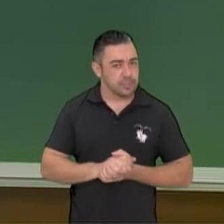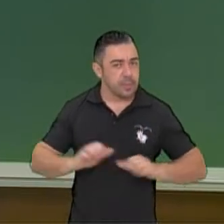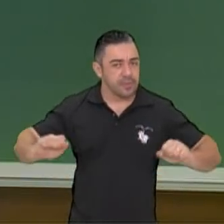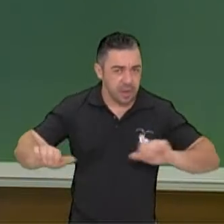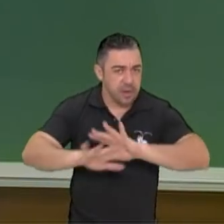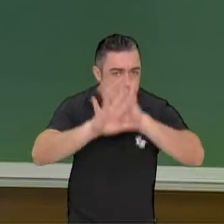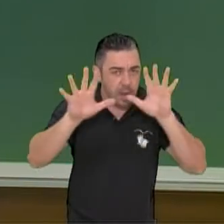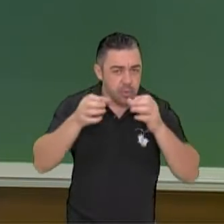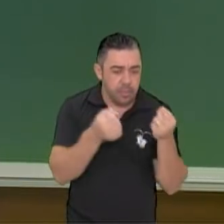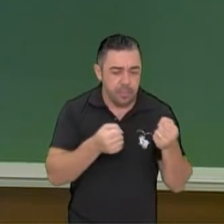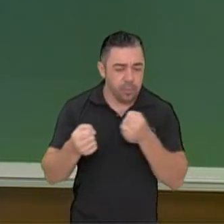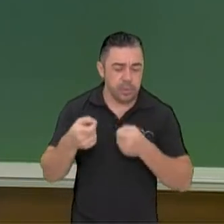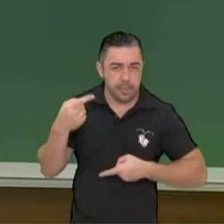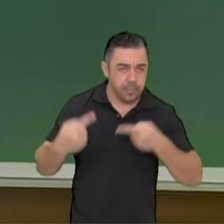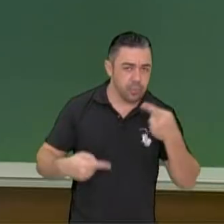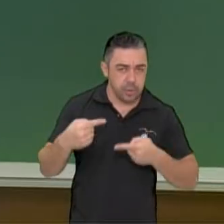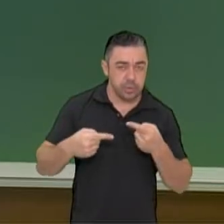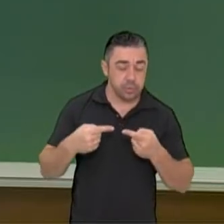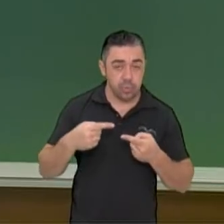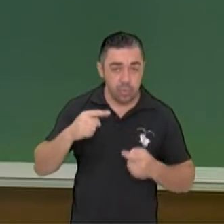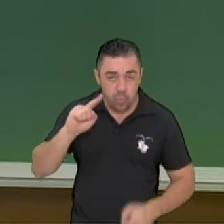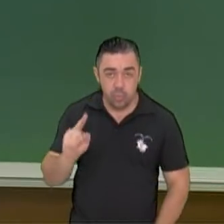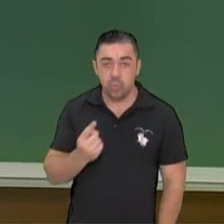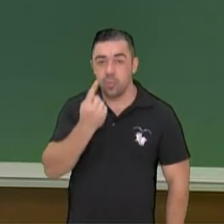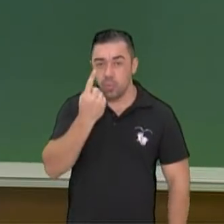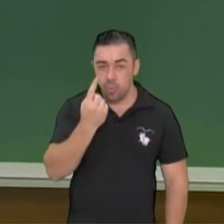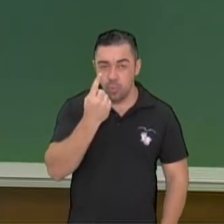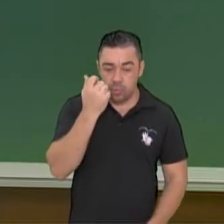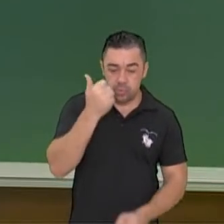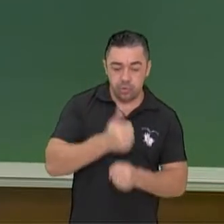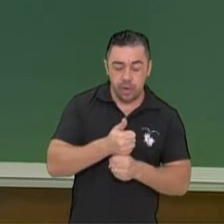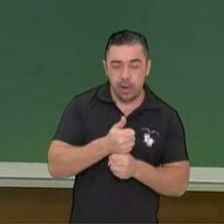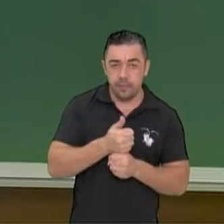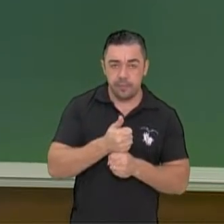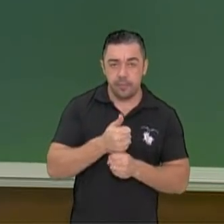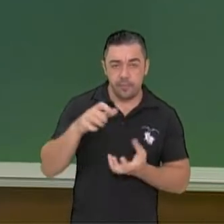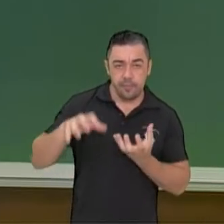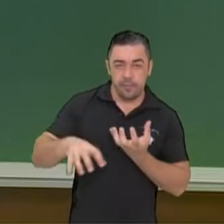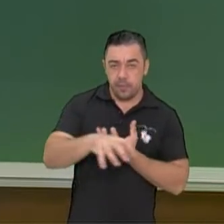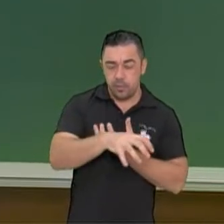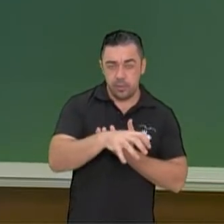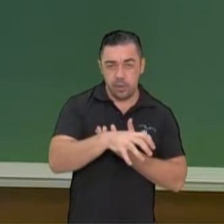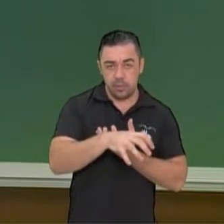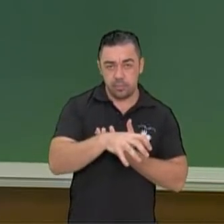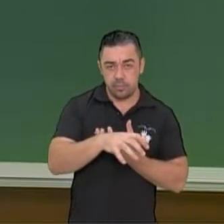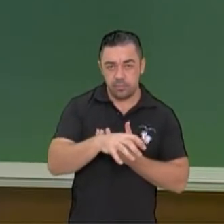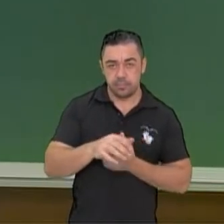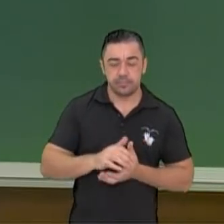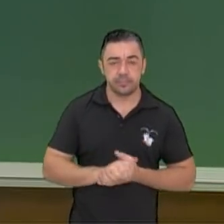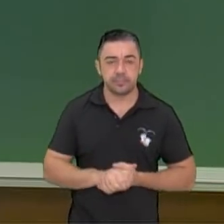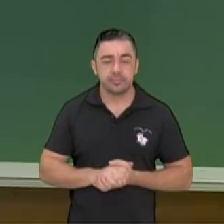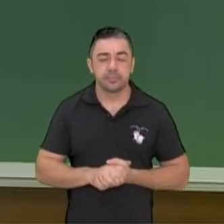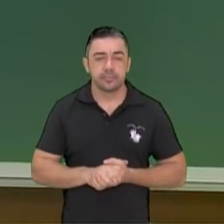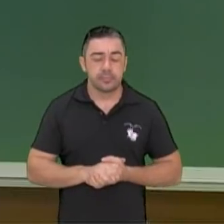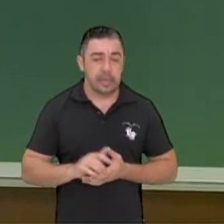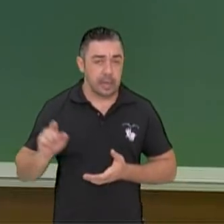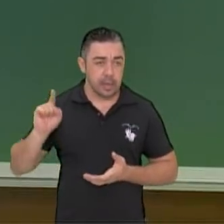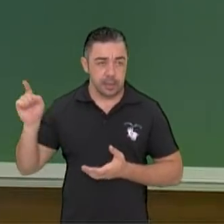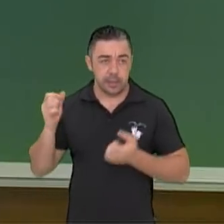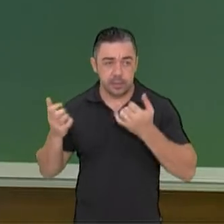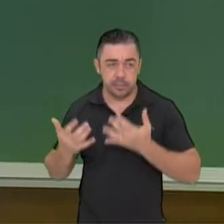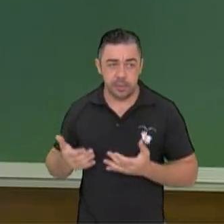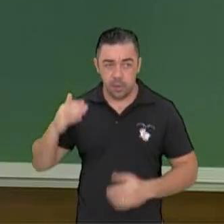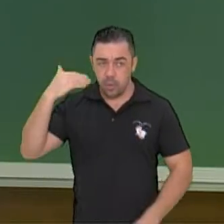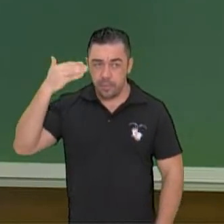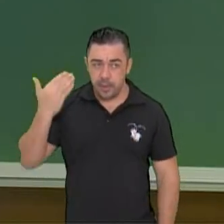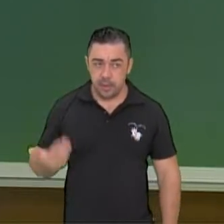claro esse poder político centralizado nele, mas descentralizado dentro dos feudos. Aqui um ritual de